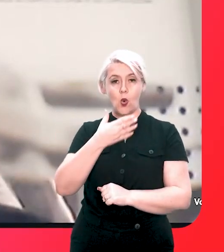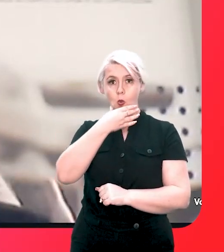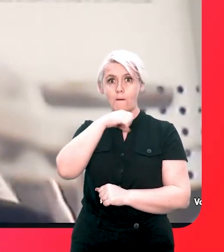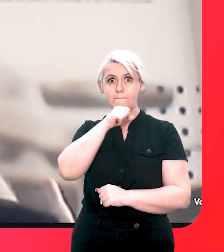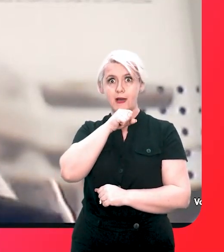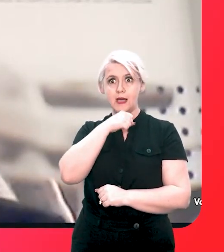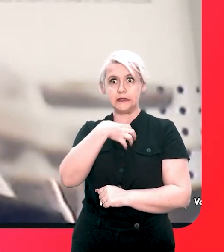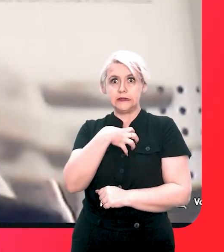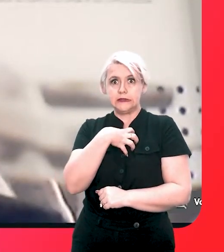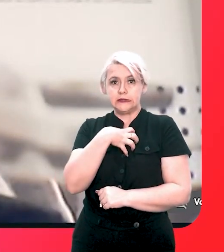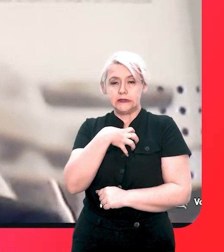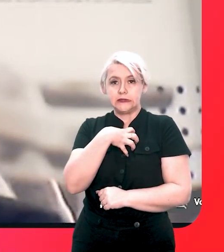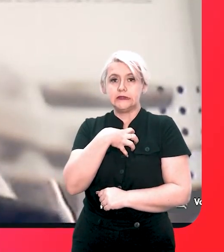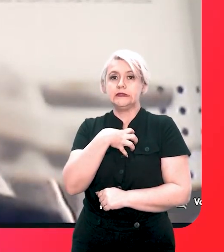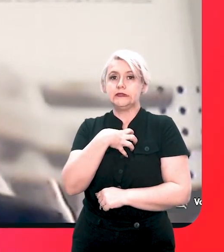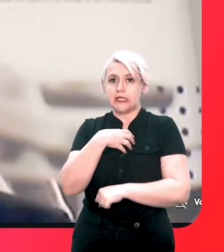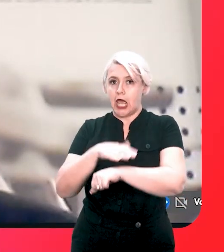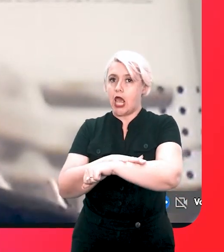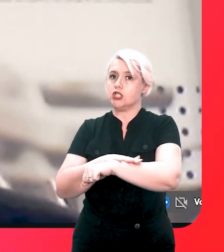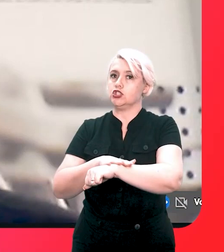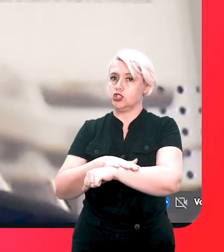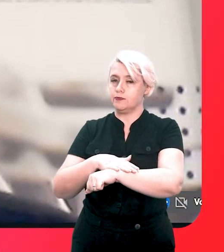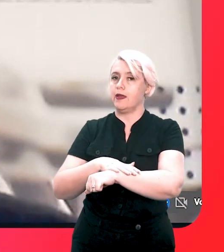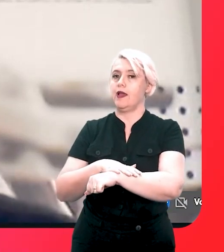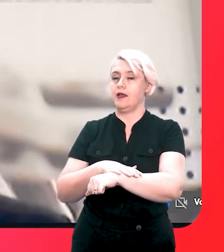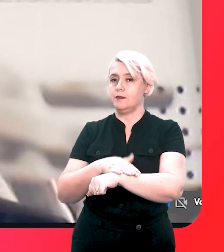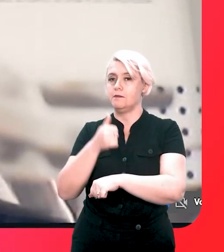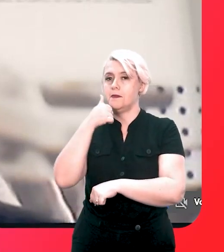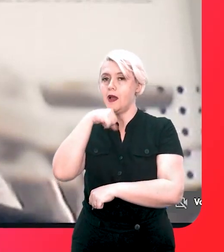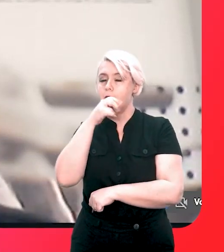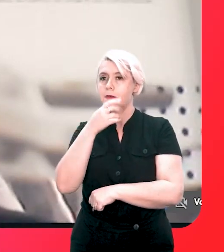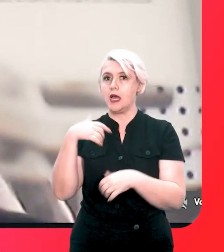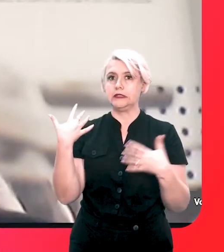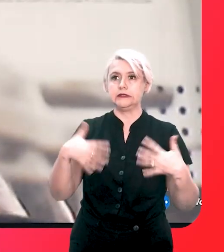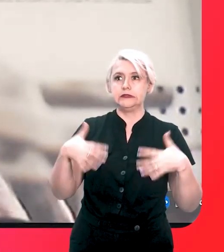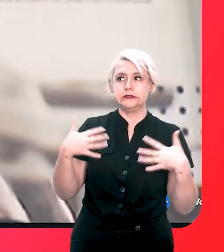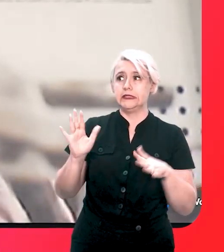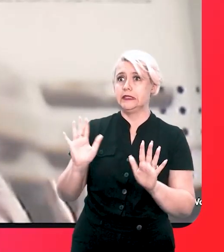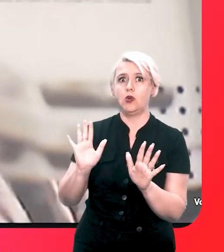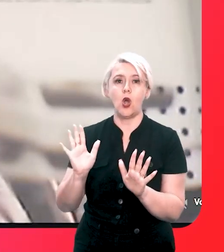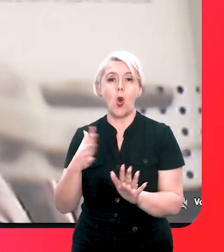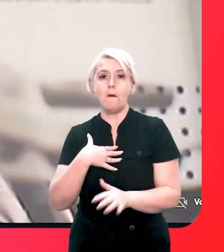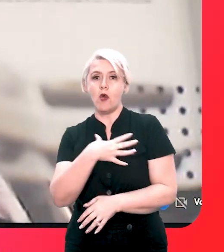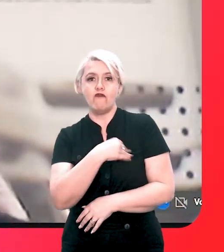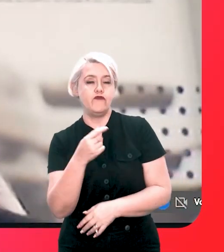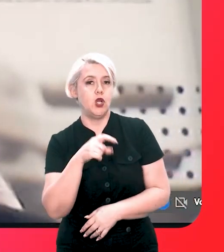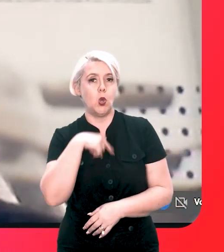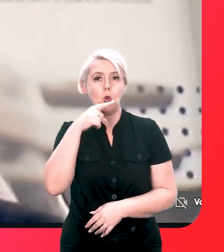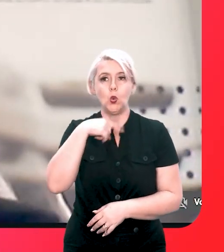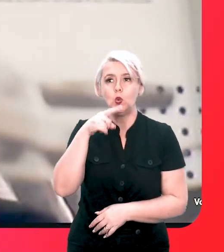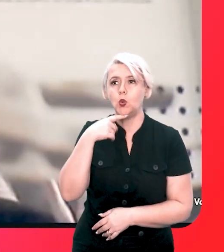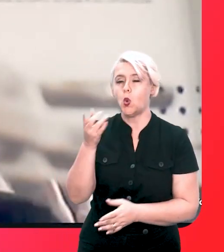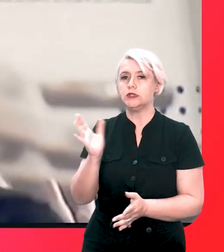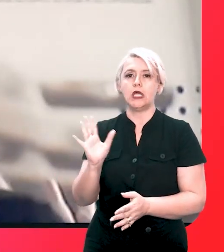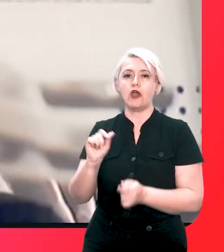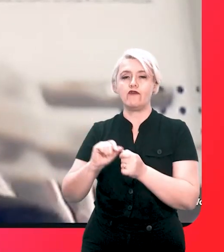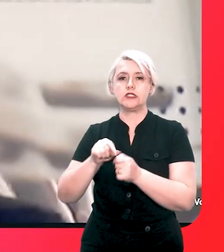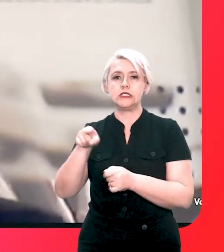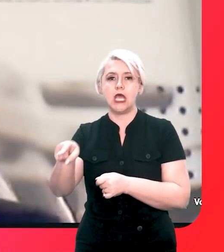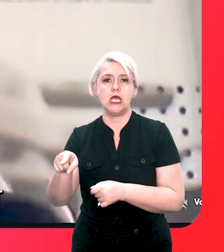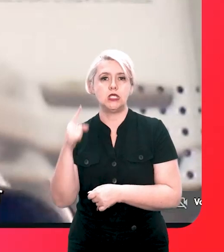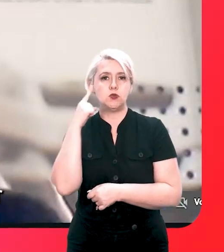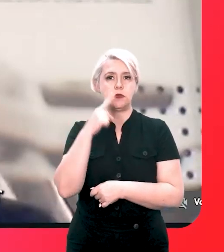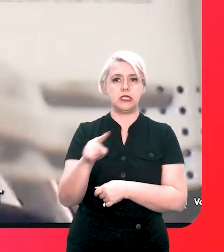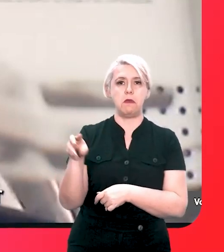pai, eu sei o que eu estou falando. Os pais, no primeiro momento, ficam assim, não, para ele, meu filho não tem condição de estar numa